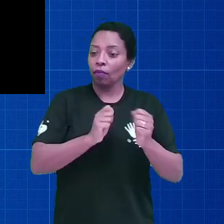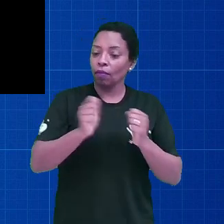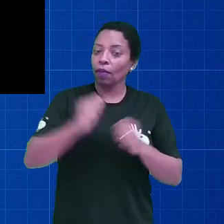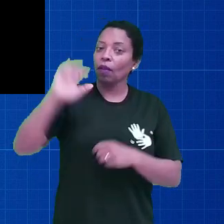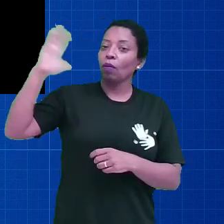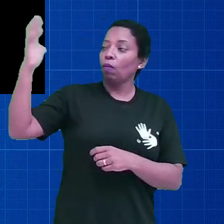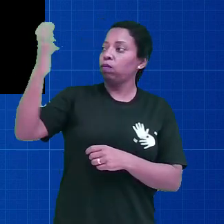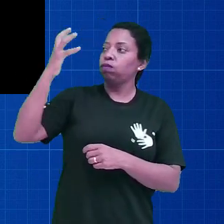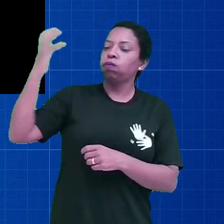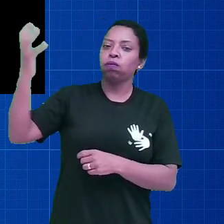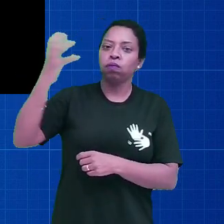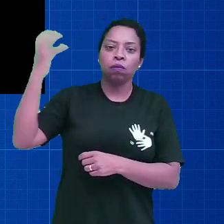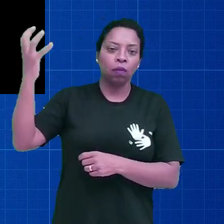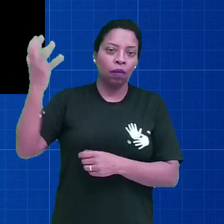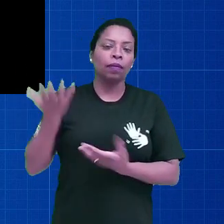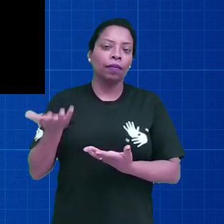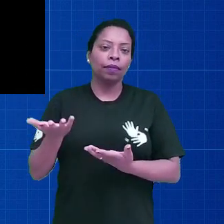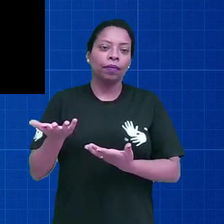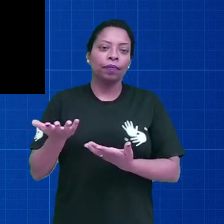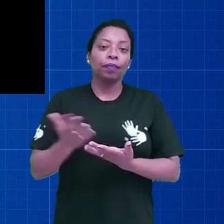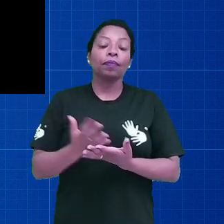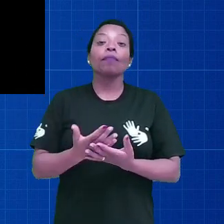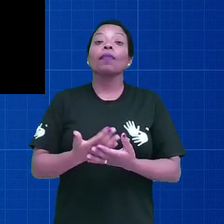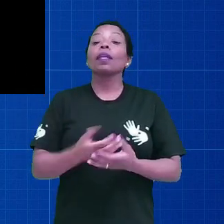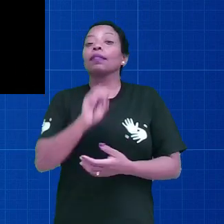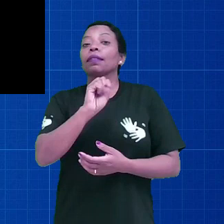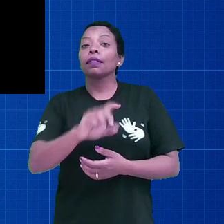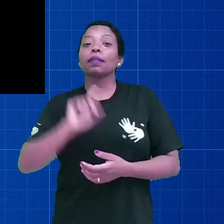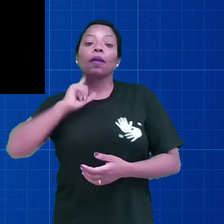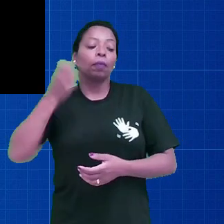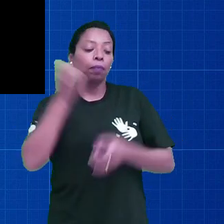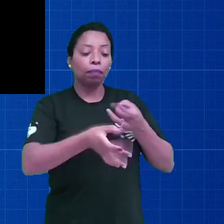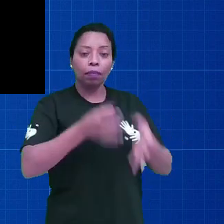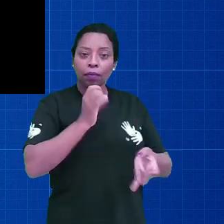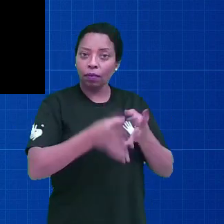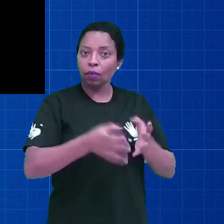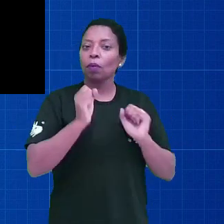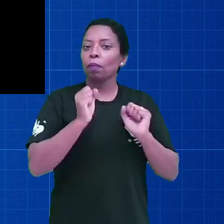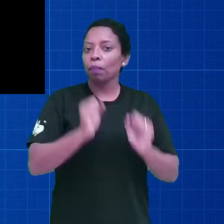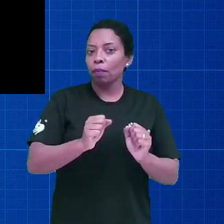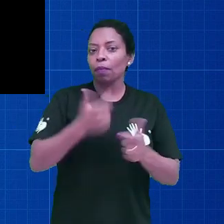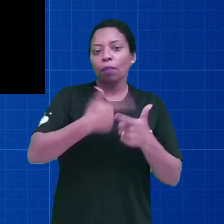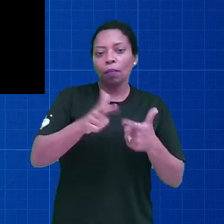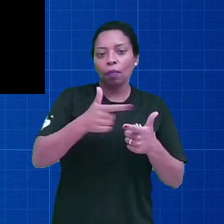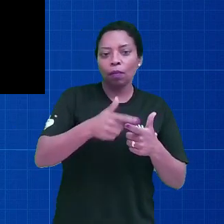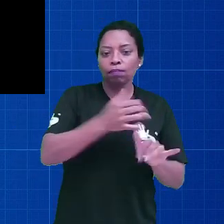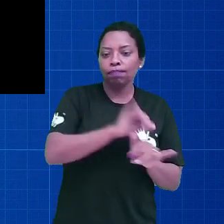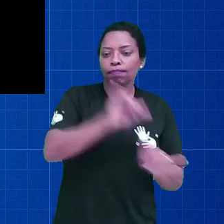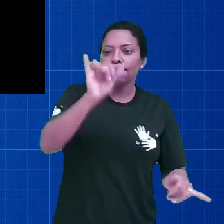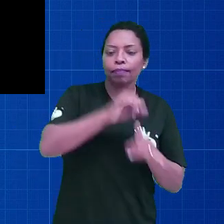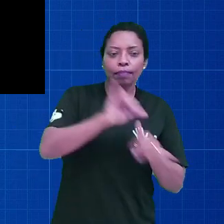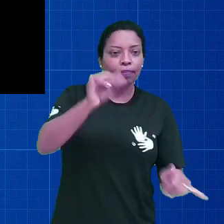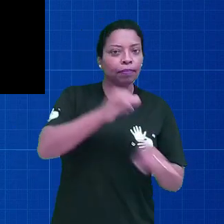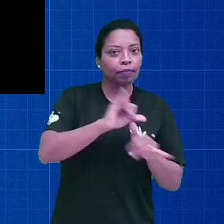clima que os continentes. A poluição dos oceanos afeta, então, como eu falei, o albedo, a absorção